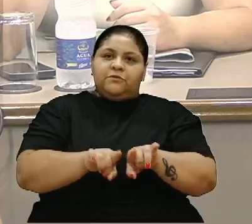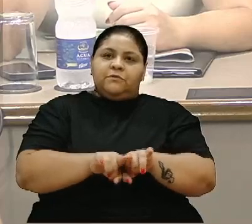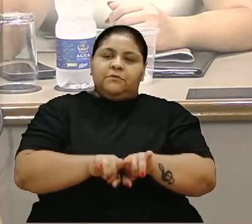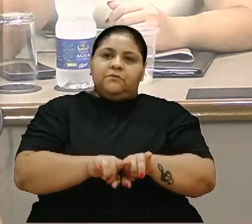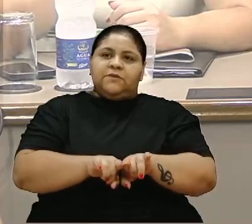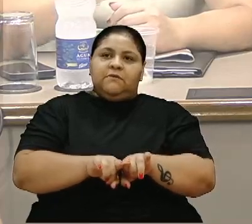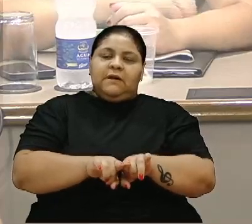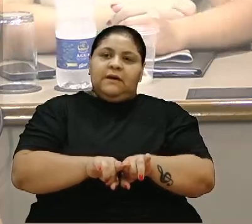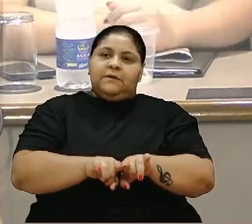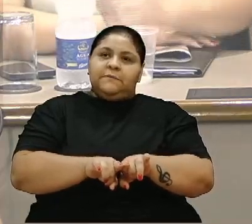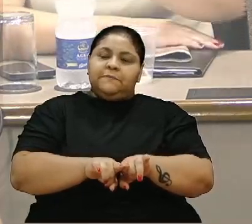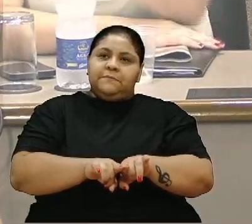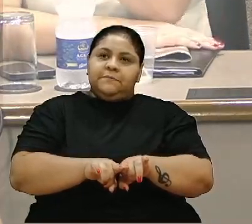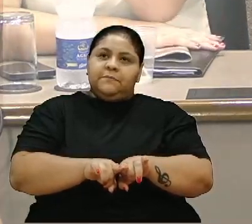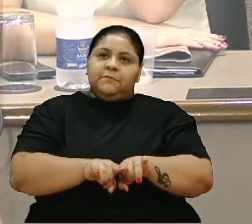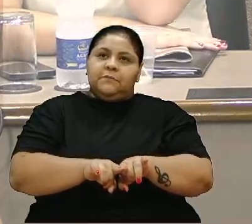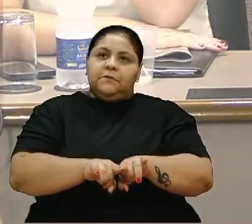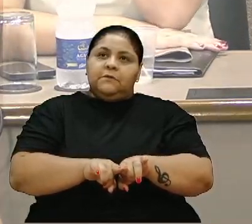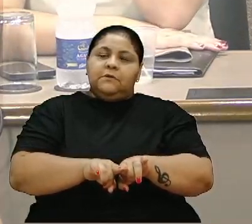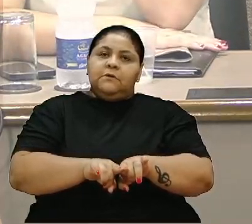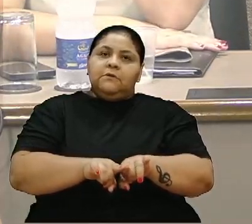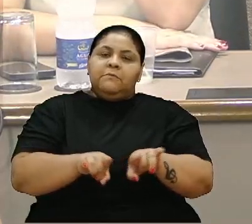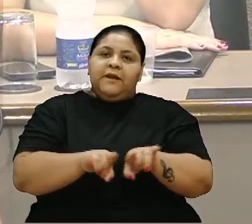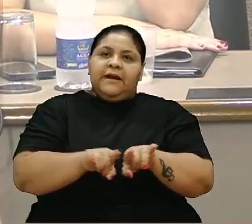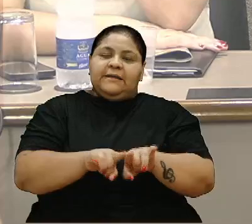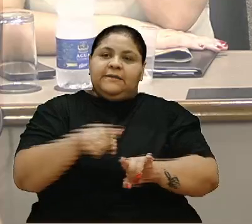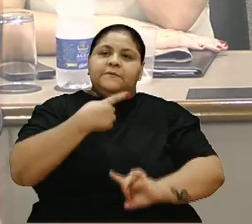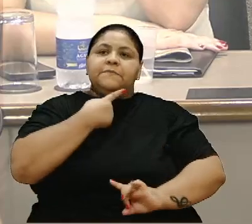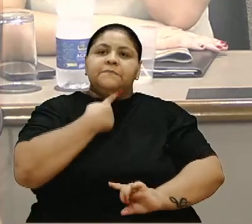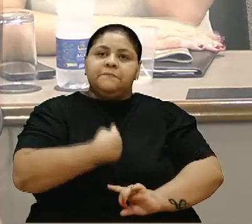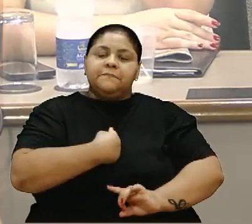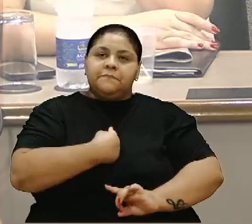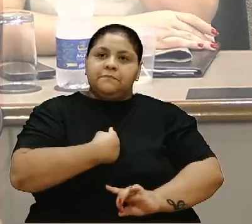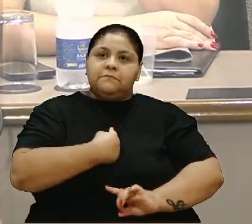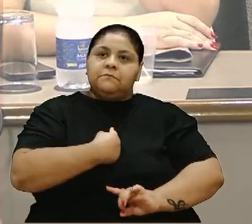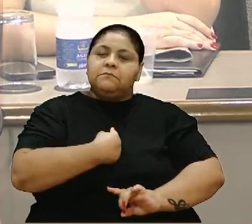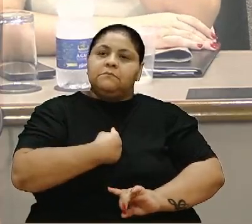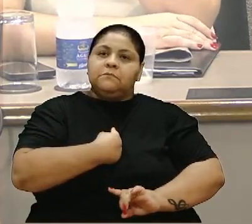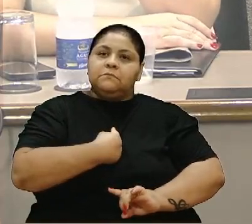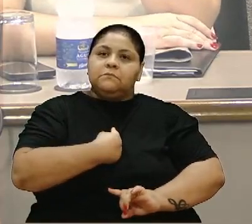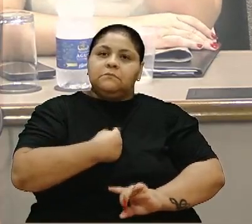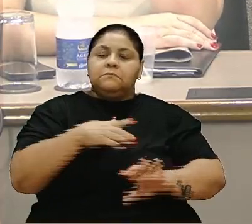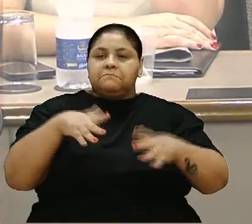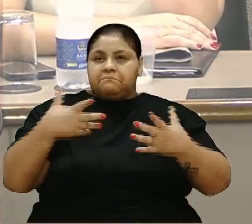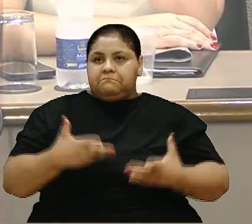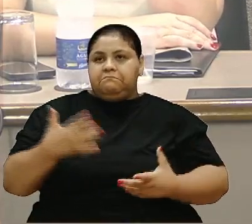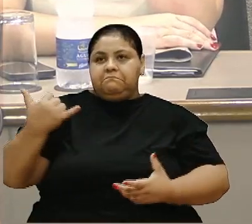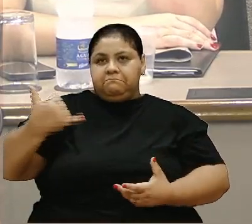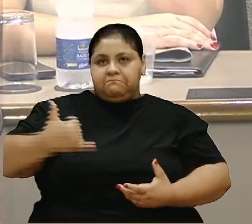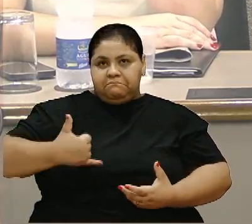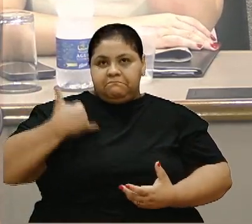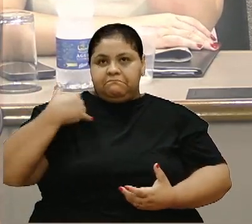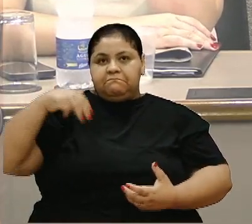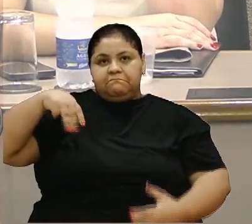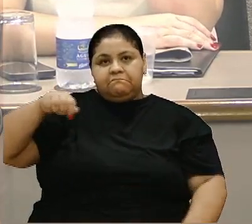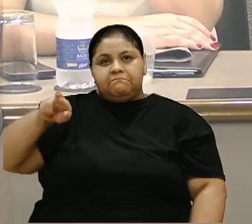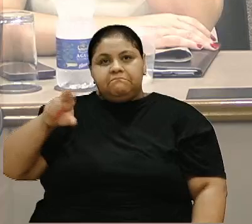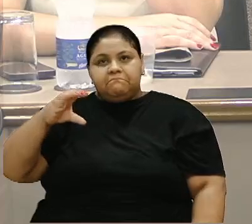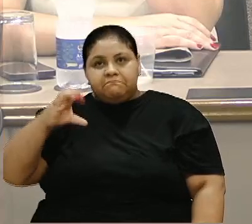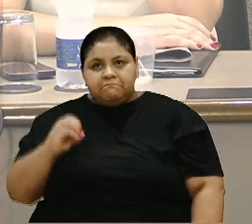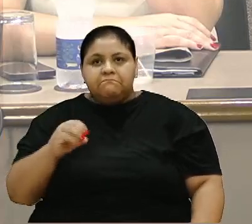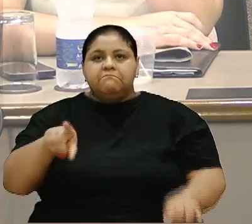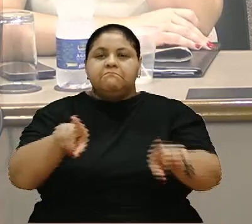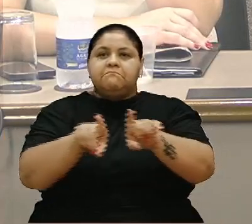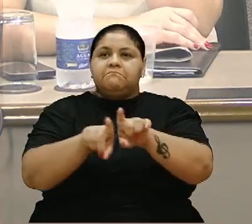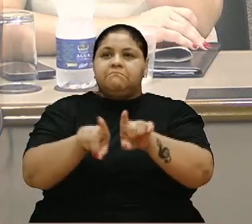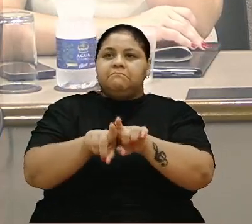E ao amigo Márcio Zimmermann, que aniversaria hoje. Então, feliz aniversário, Márcio. Nel Bolívar